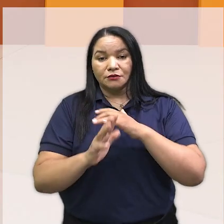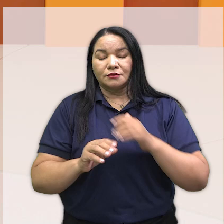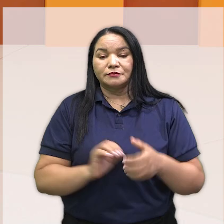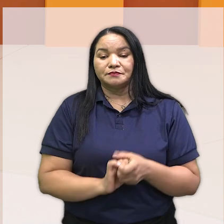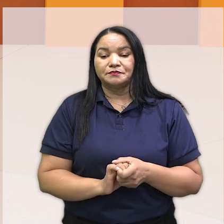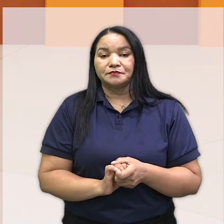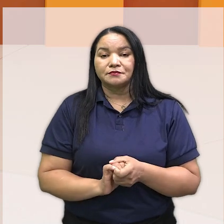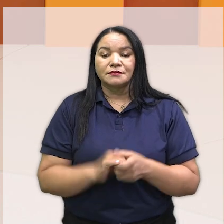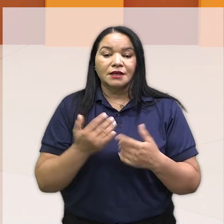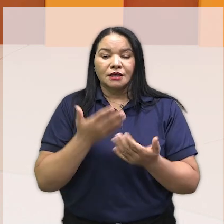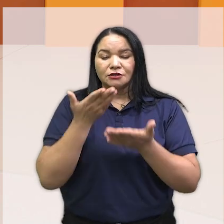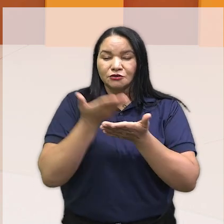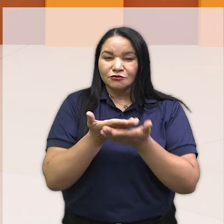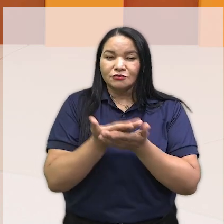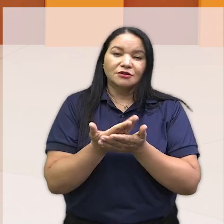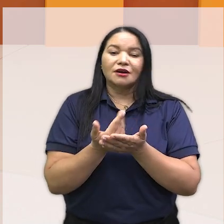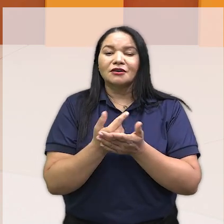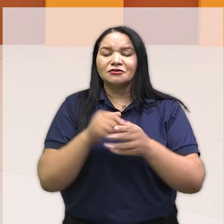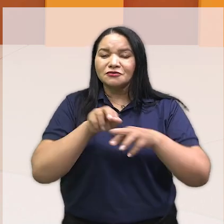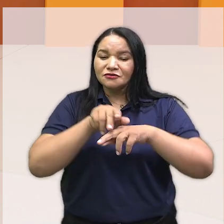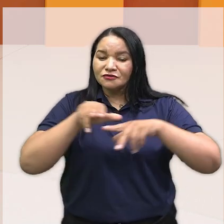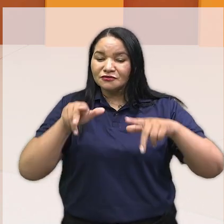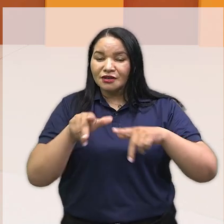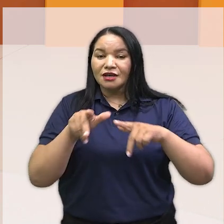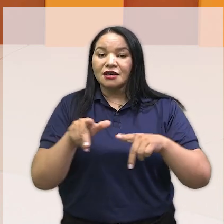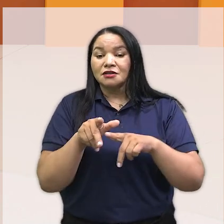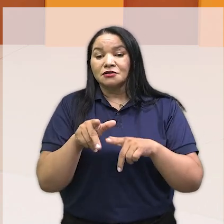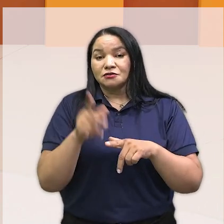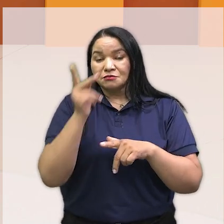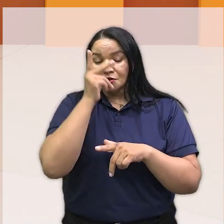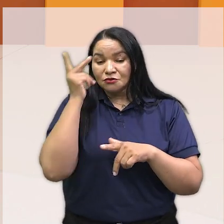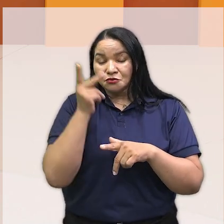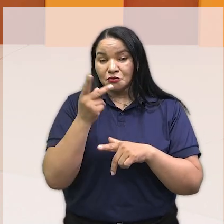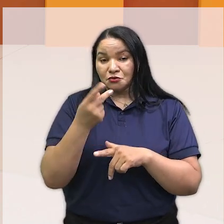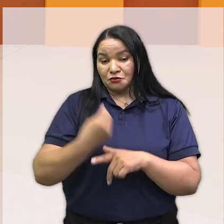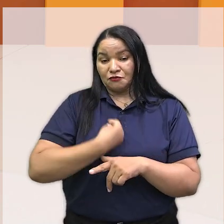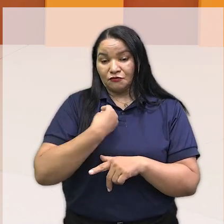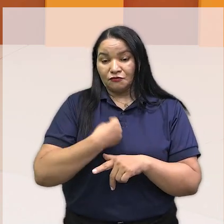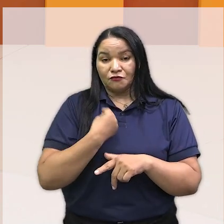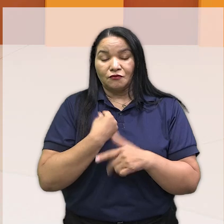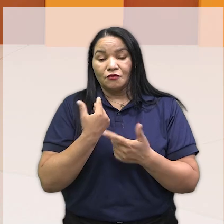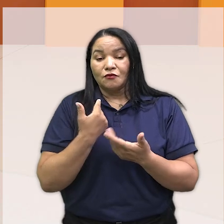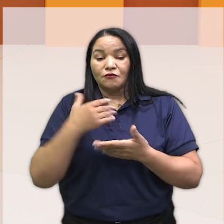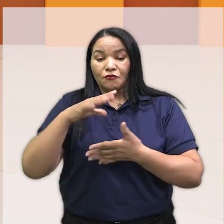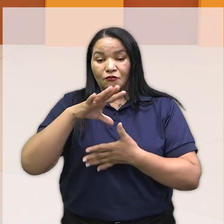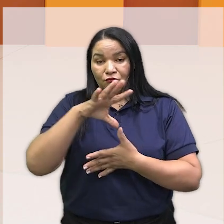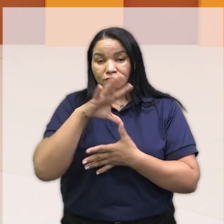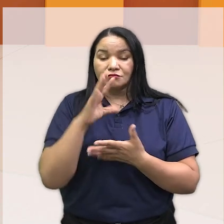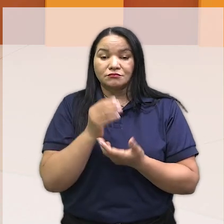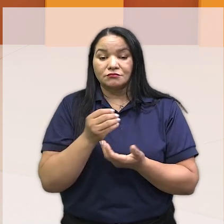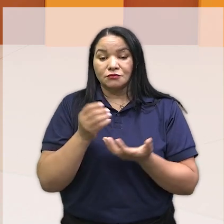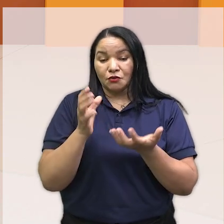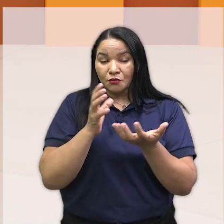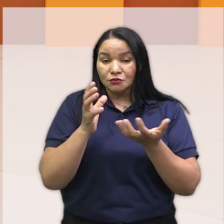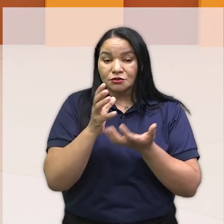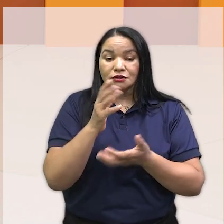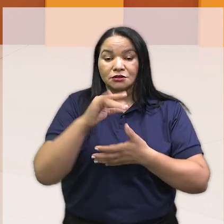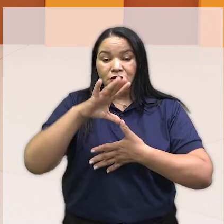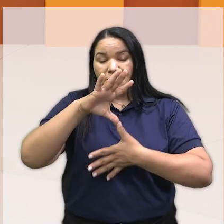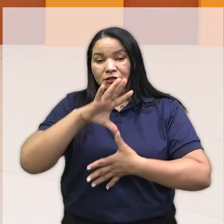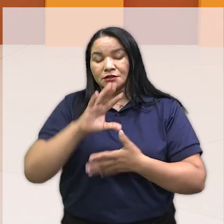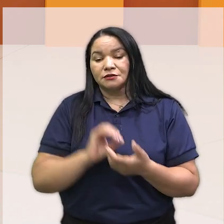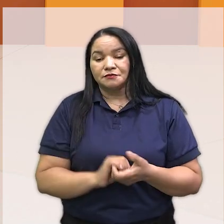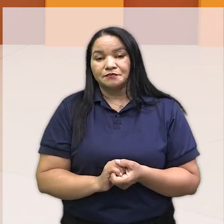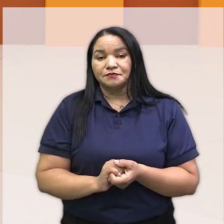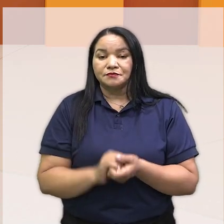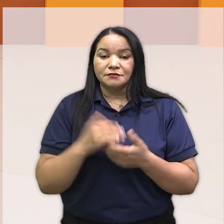também vários nativos que vão estar, tá, no continente americano. Então, os nativos